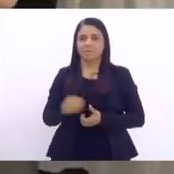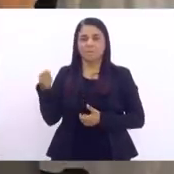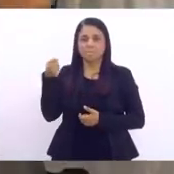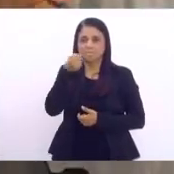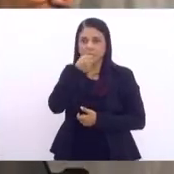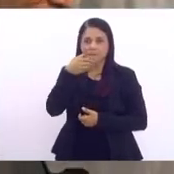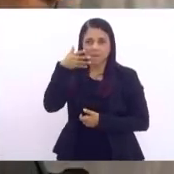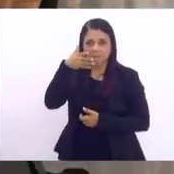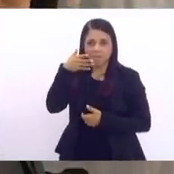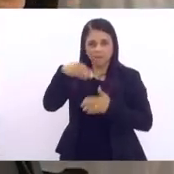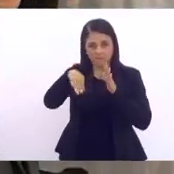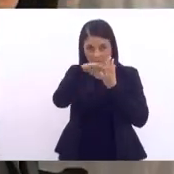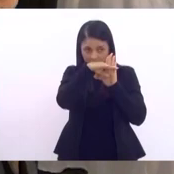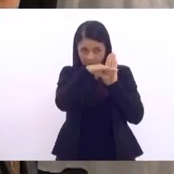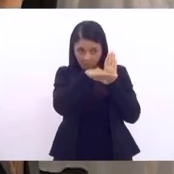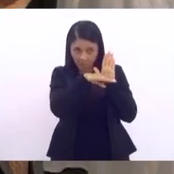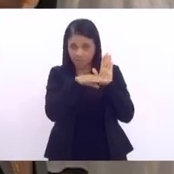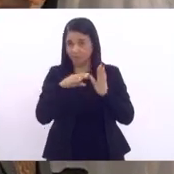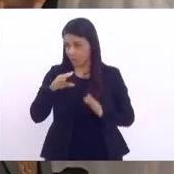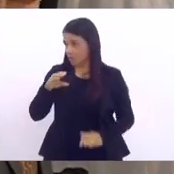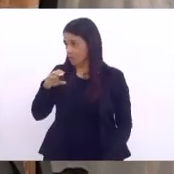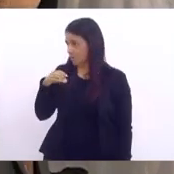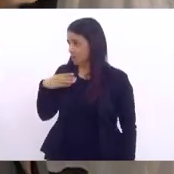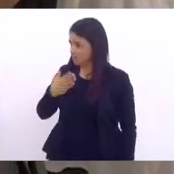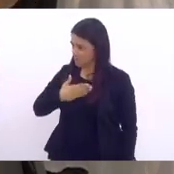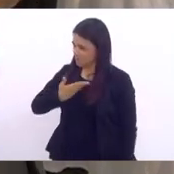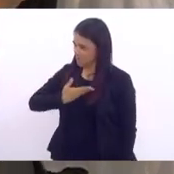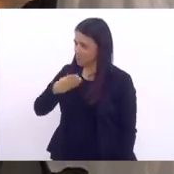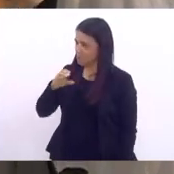Otônio? Deputado Amorim.